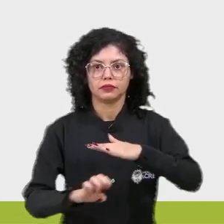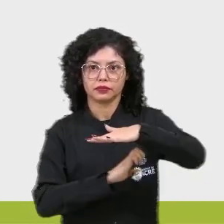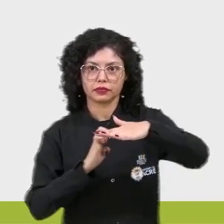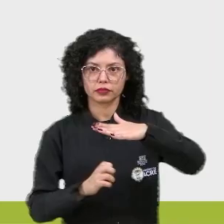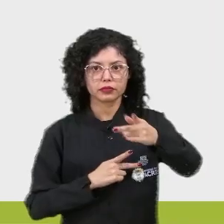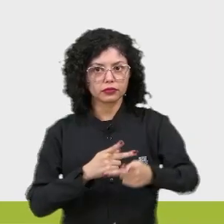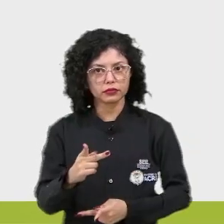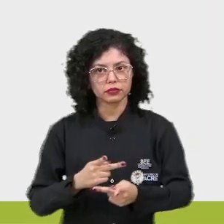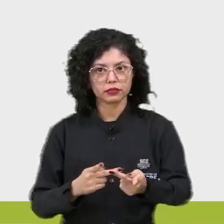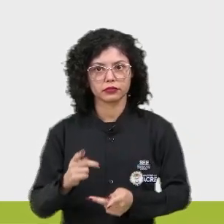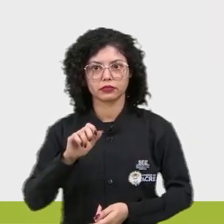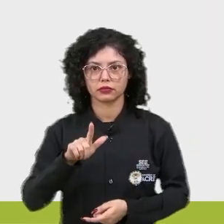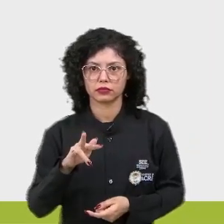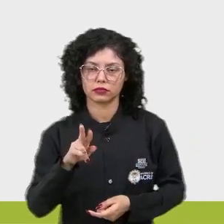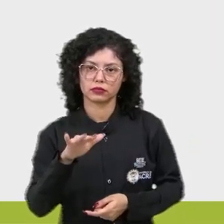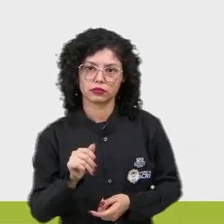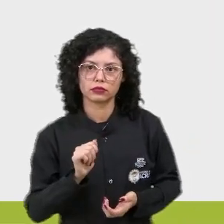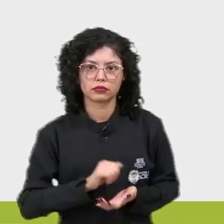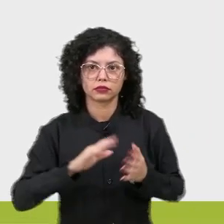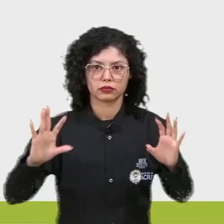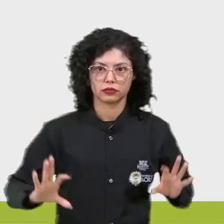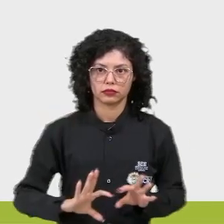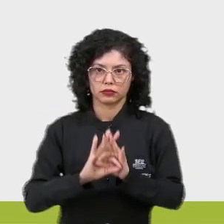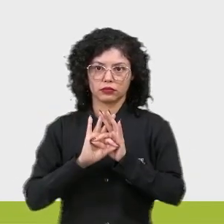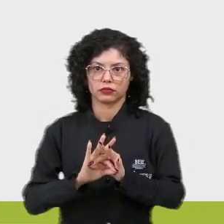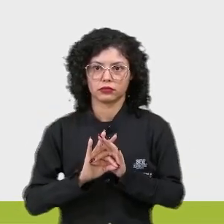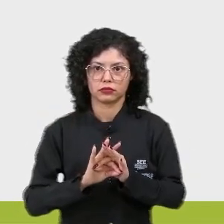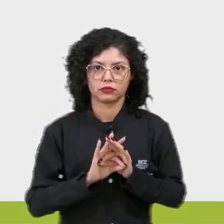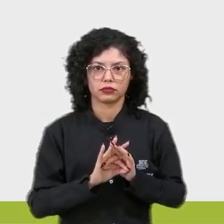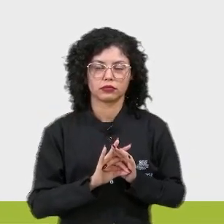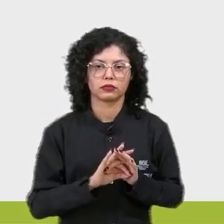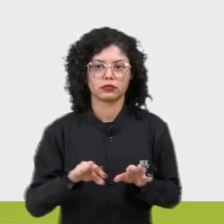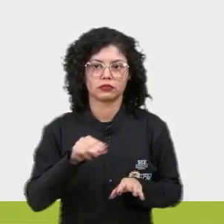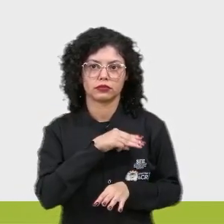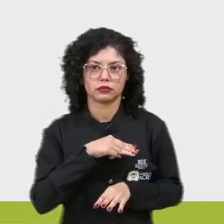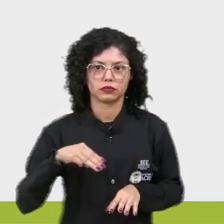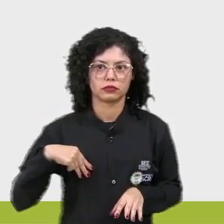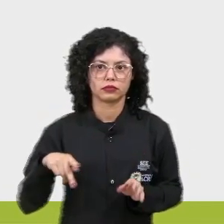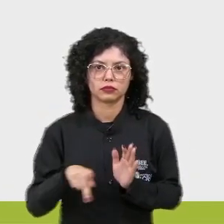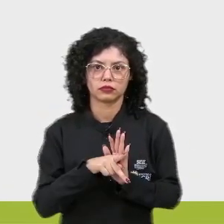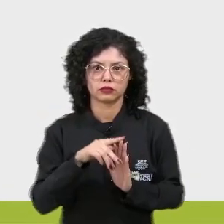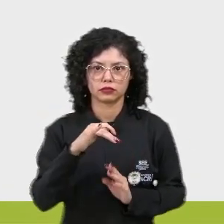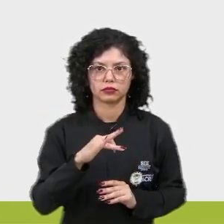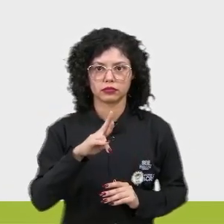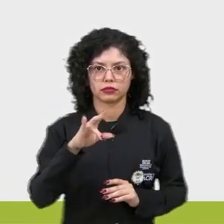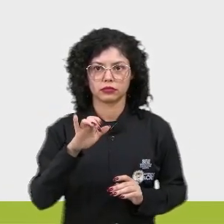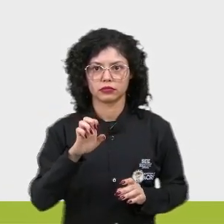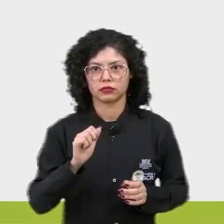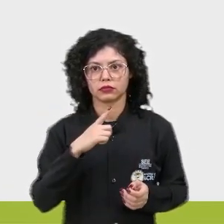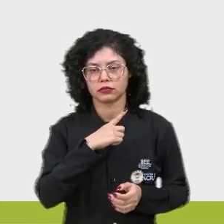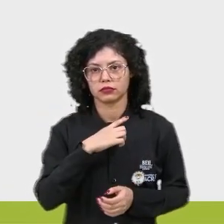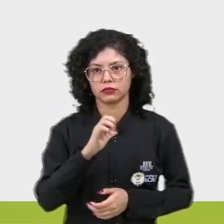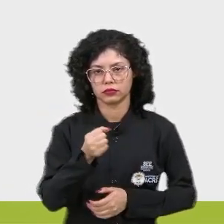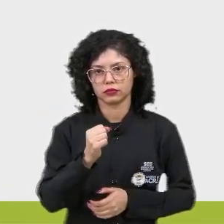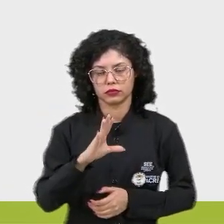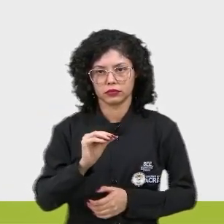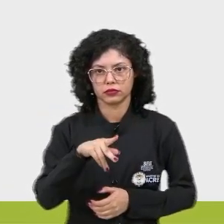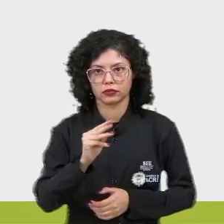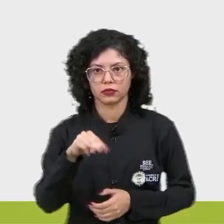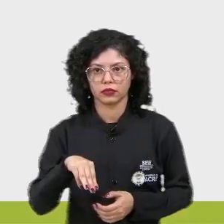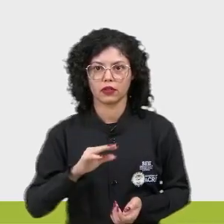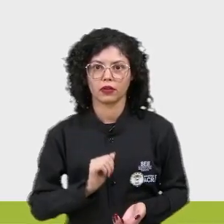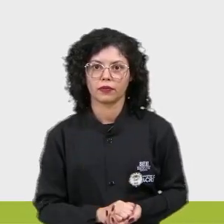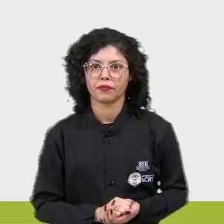empresa de planejamento e logística, ligada ao Ministério da Infraestrutura, existem mais de 80 mil quilômetros de malha